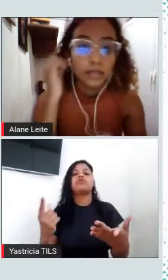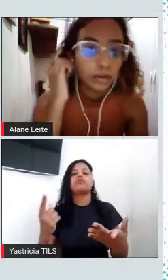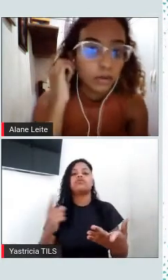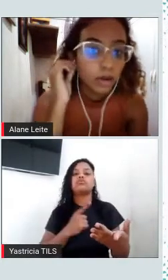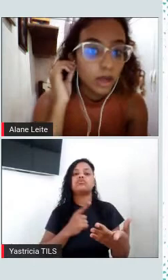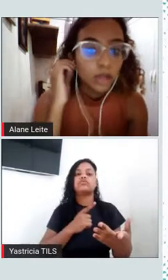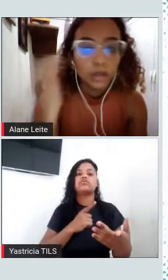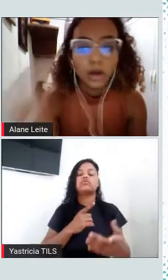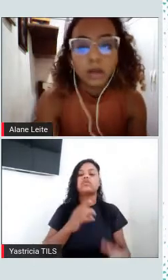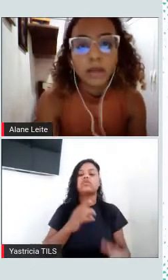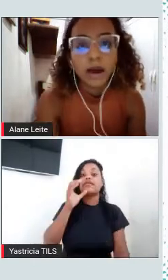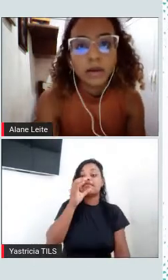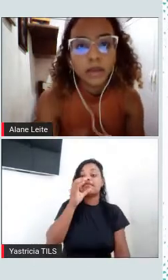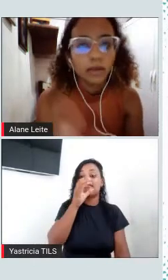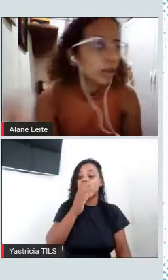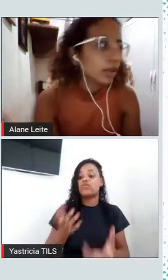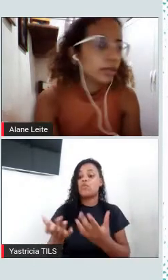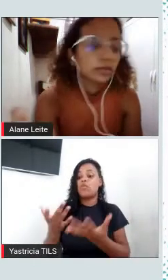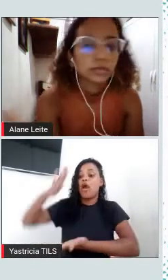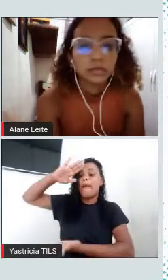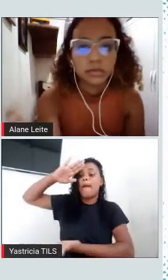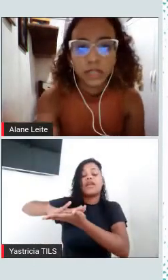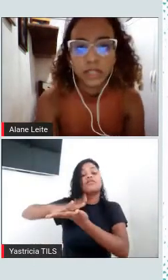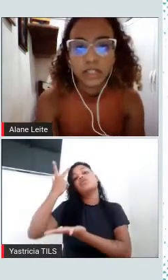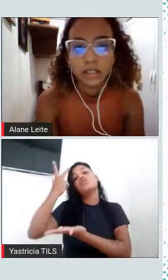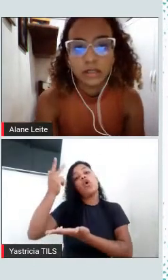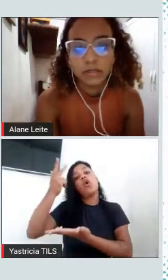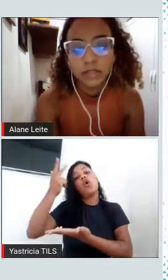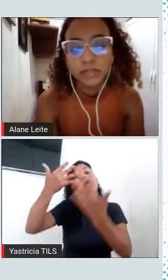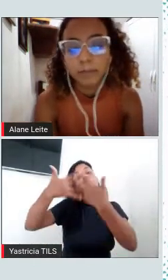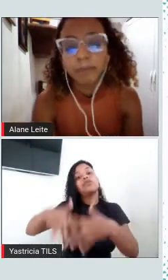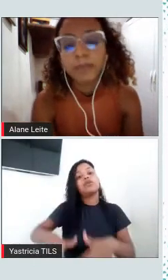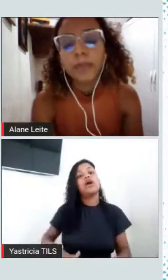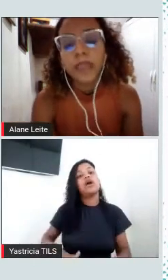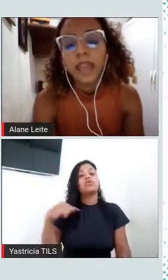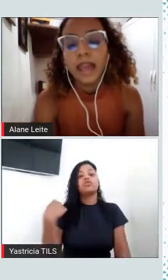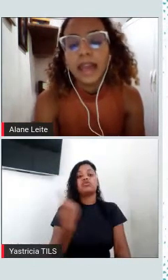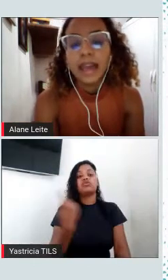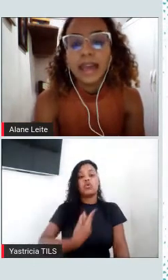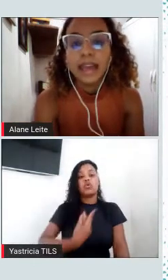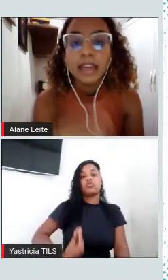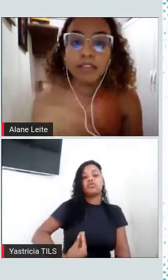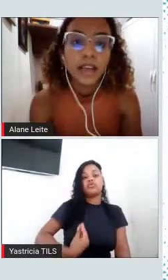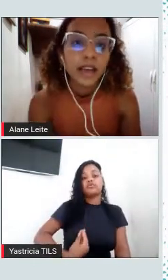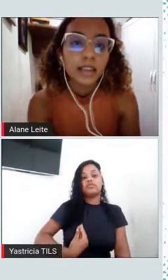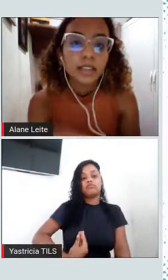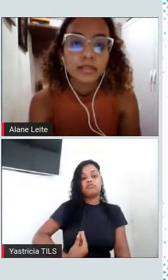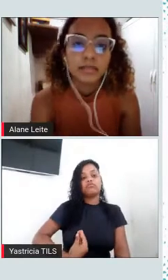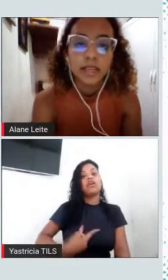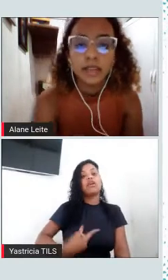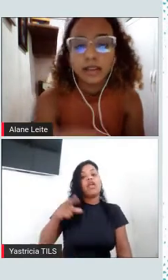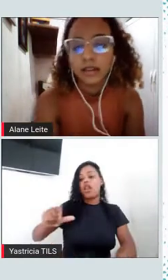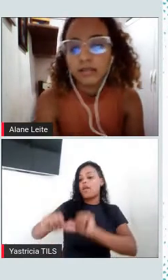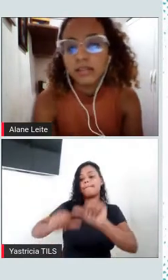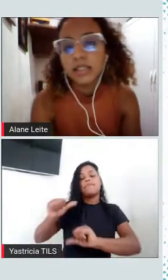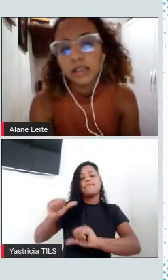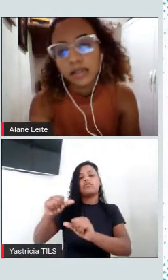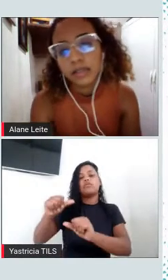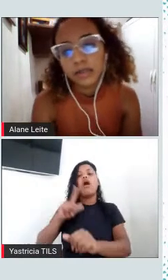numa pressão normal, que é o que a gente vive, ele vira gás.